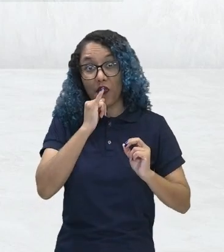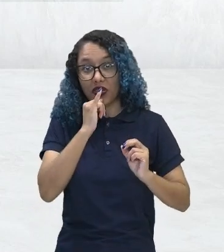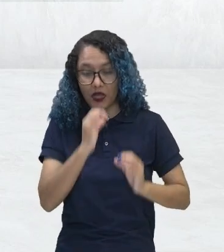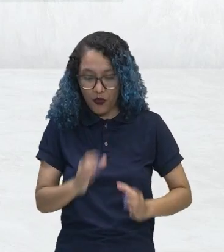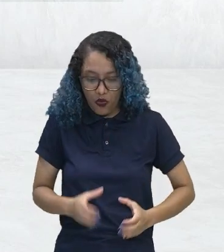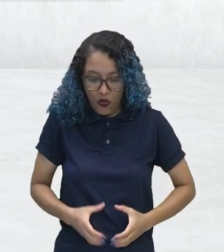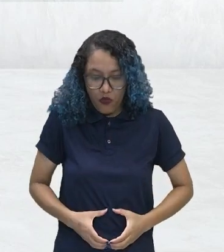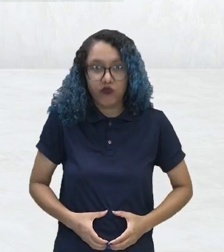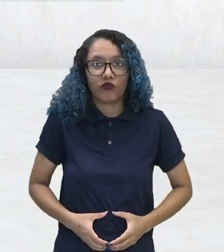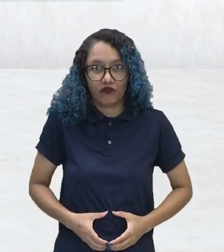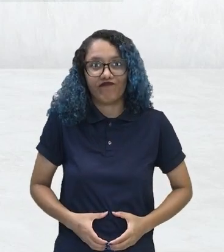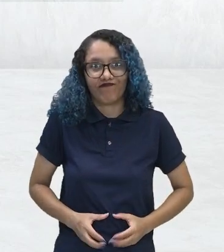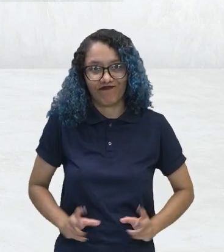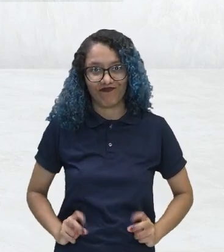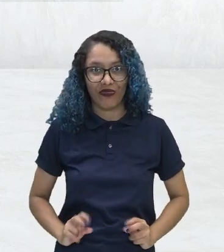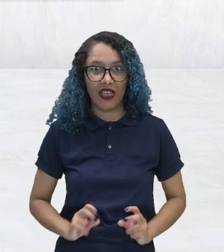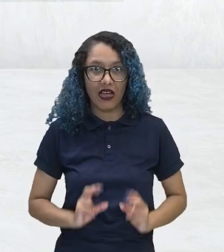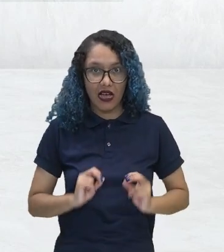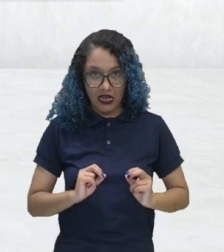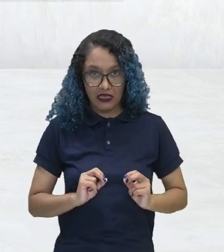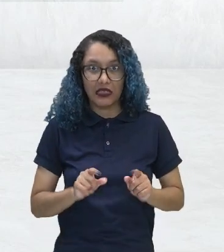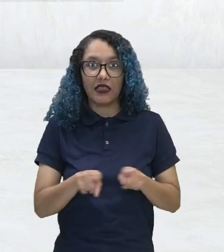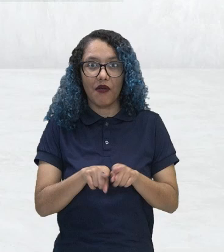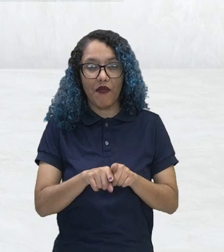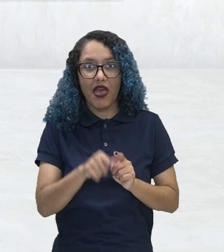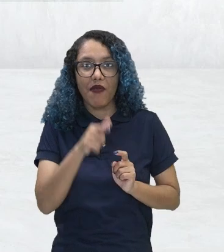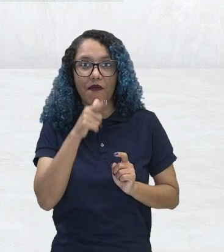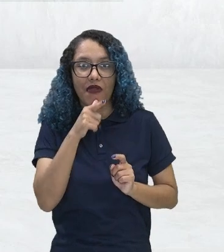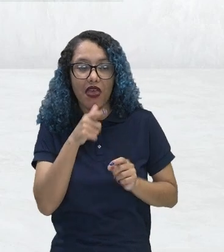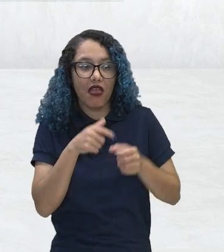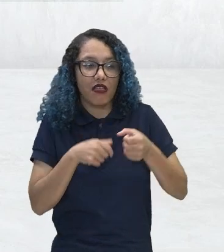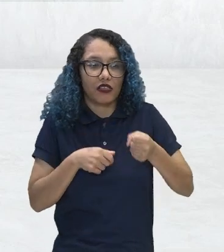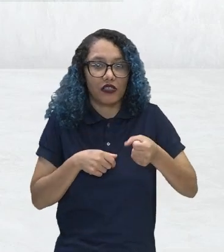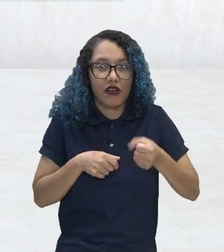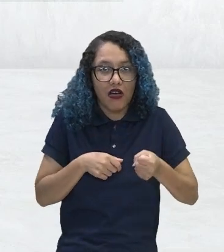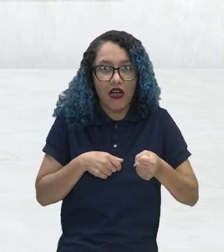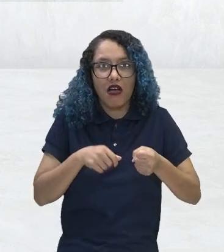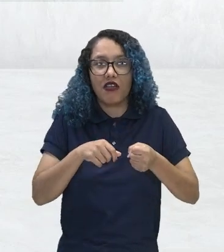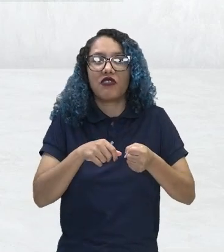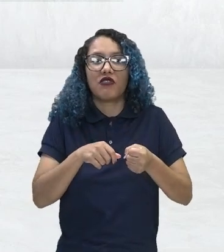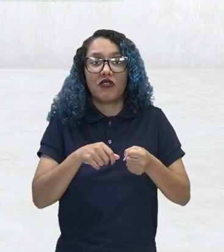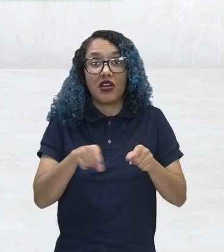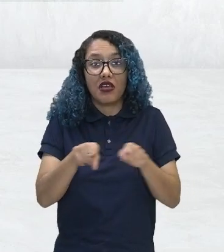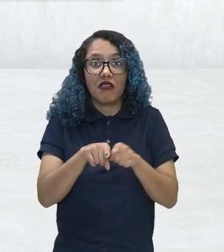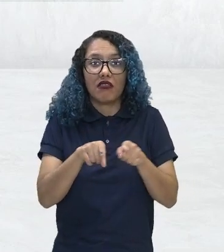de útero, de pênis, de ânus e